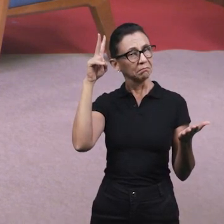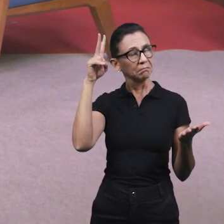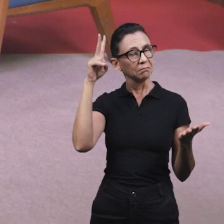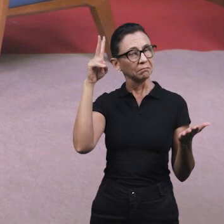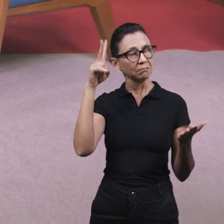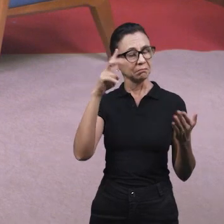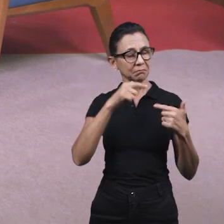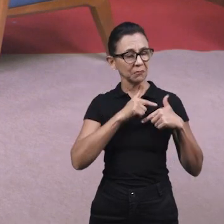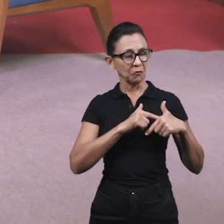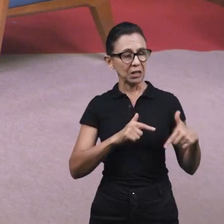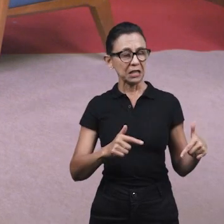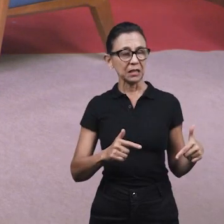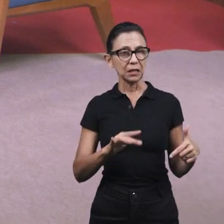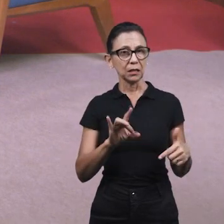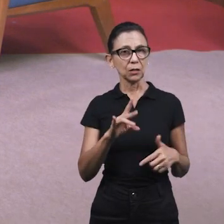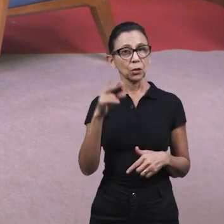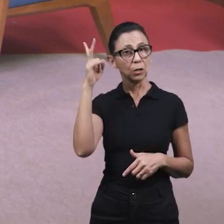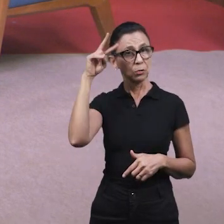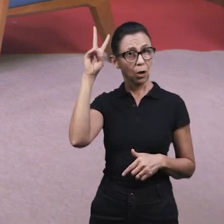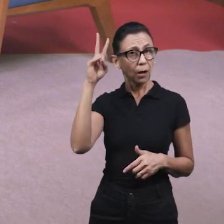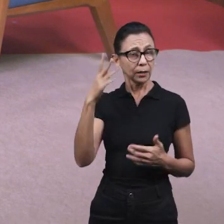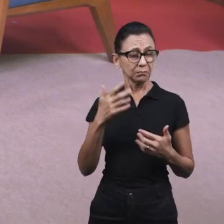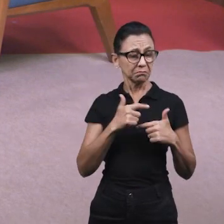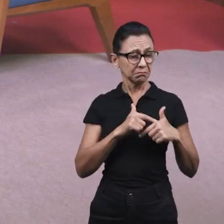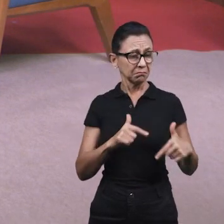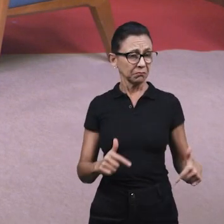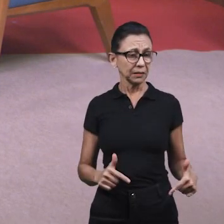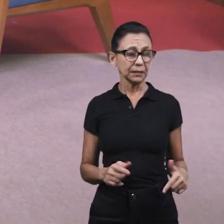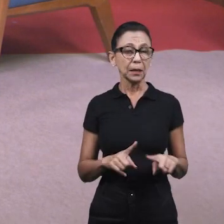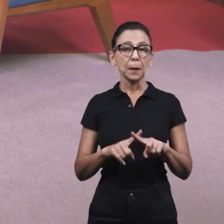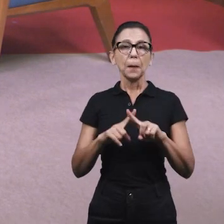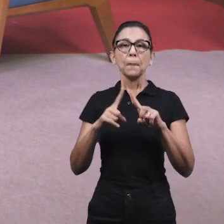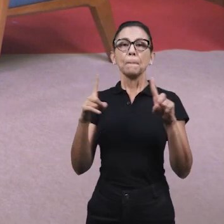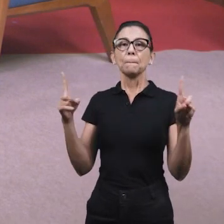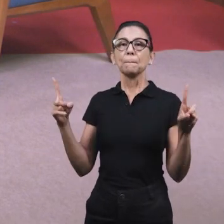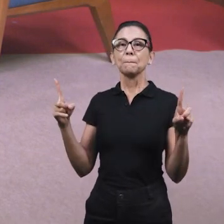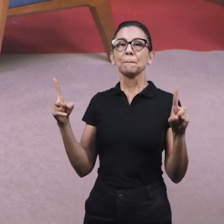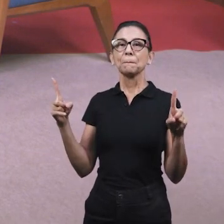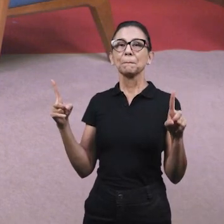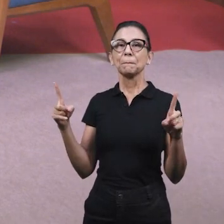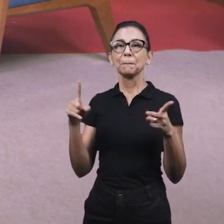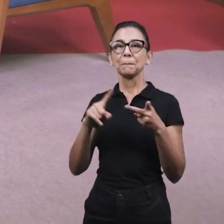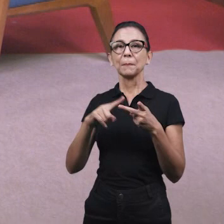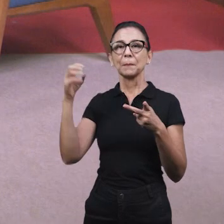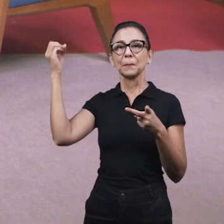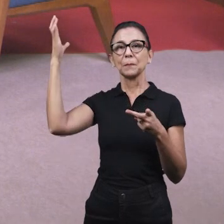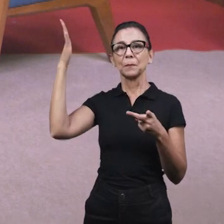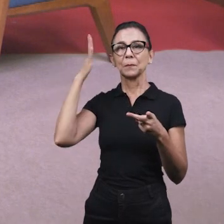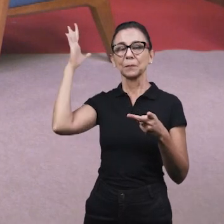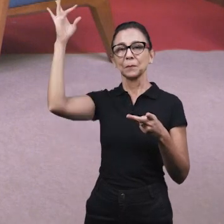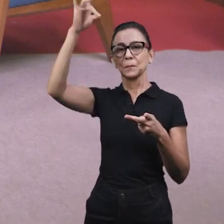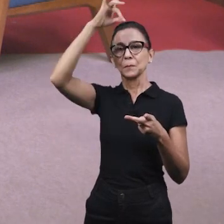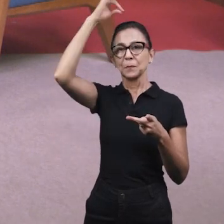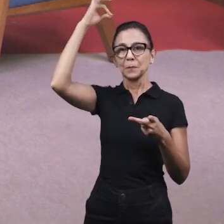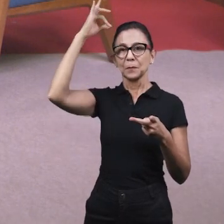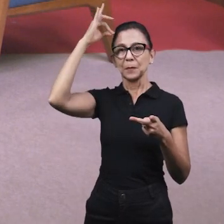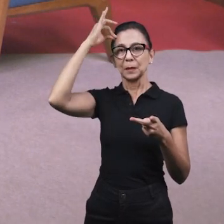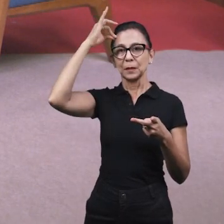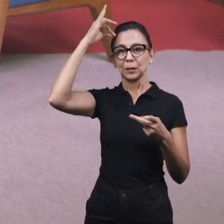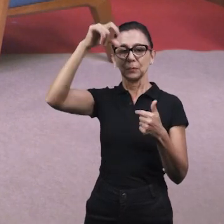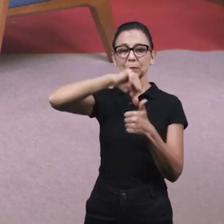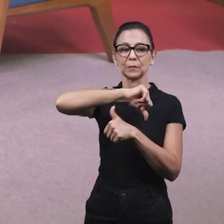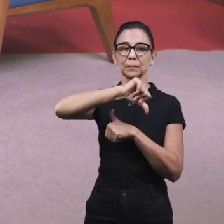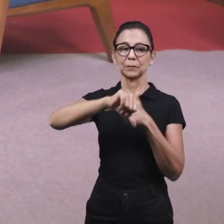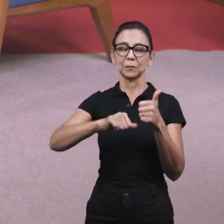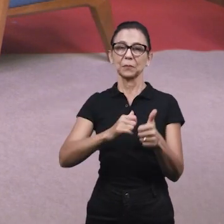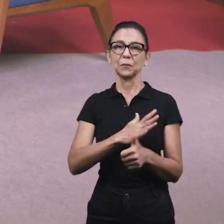a revelação, o Espírito, é que vivifica. Glória a Jesus. Muito bem, então a gente percebe Israel,